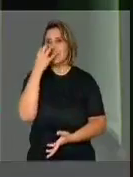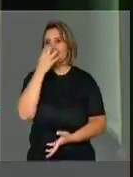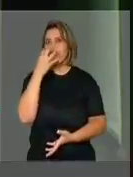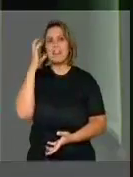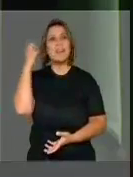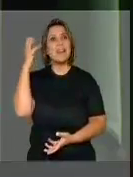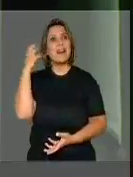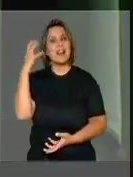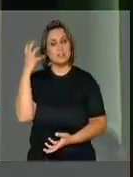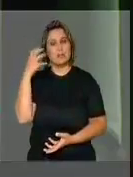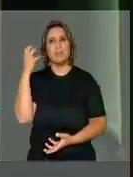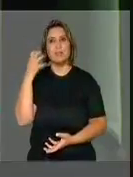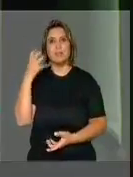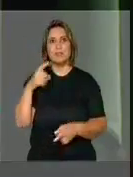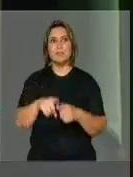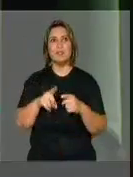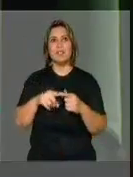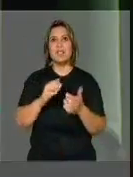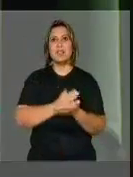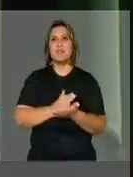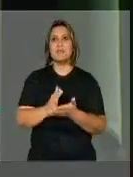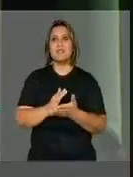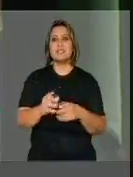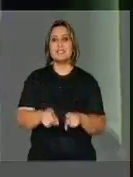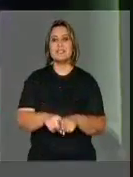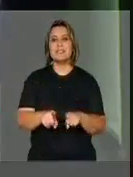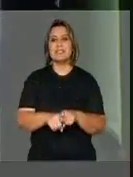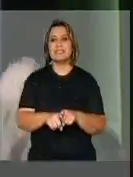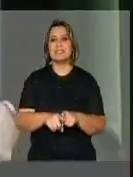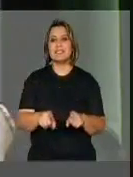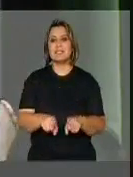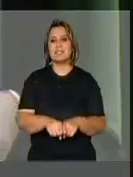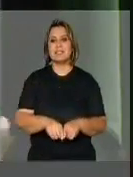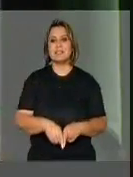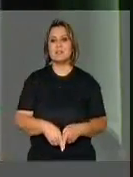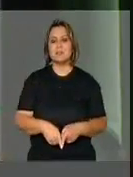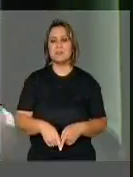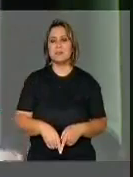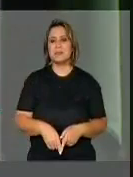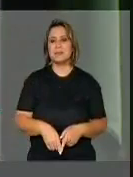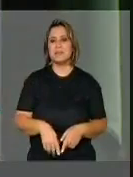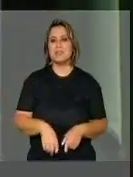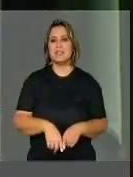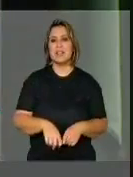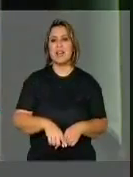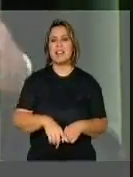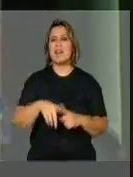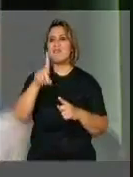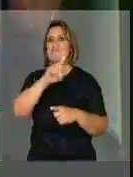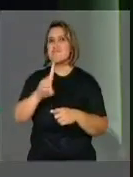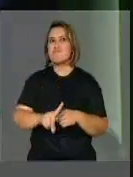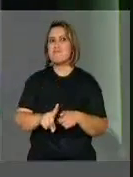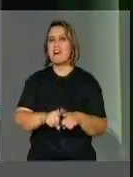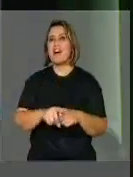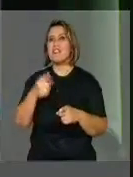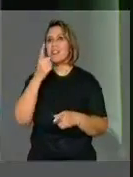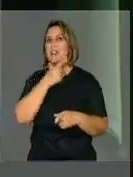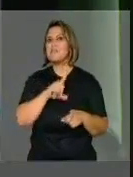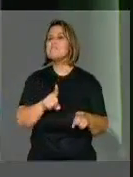esse período, desde que um raio caiu, está servindo esse raio de forma funcional